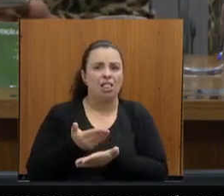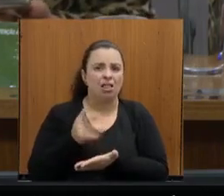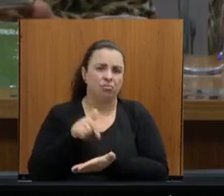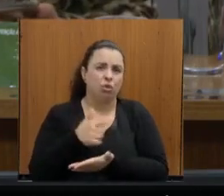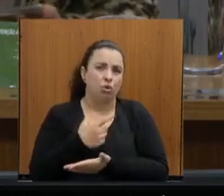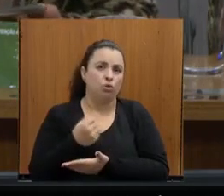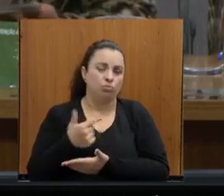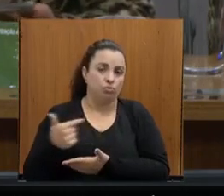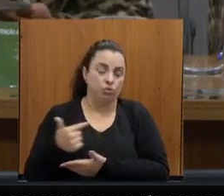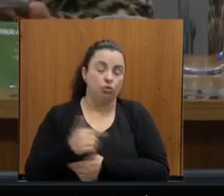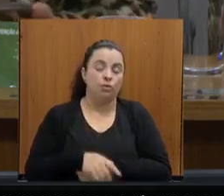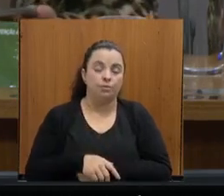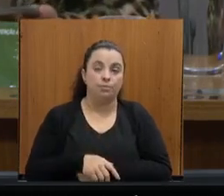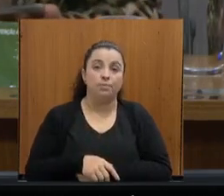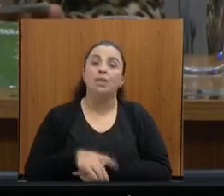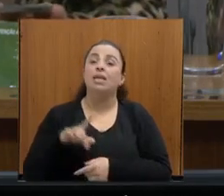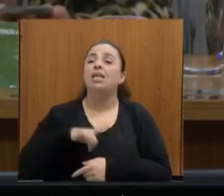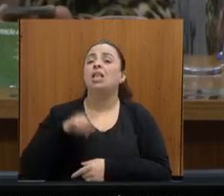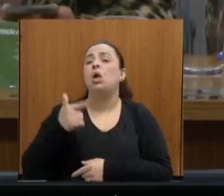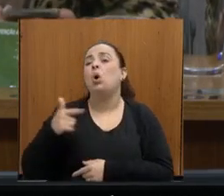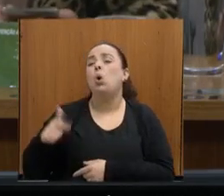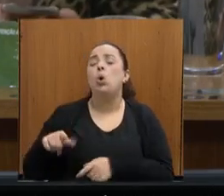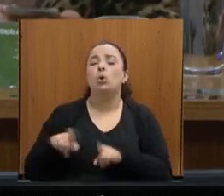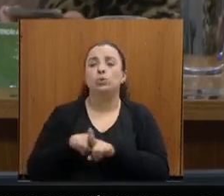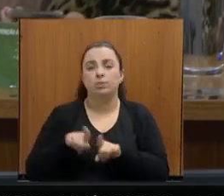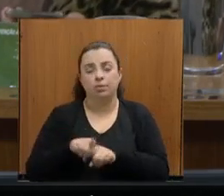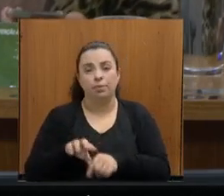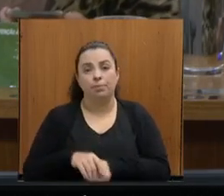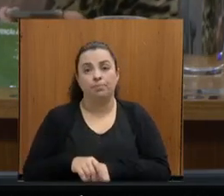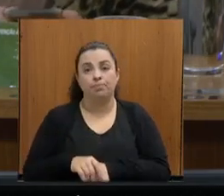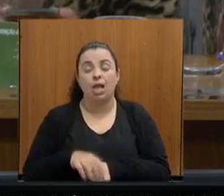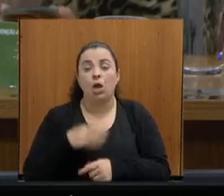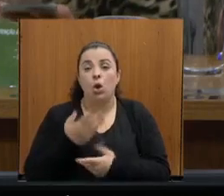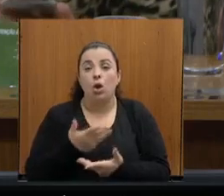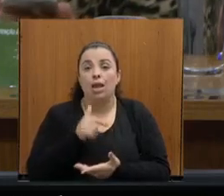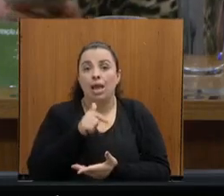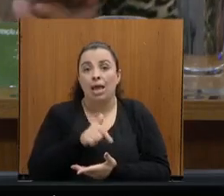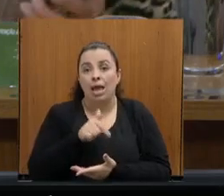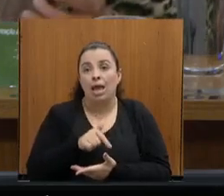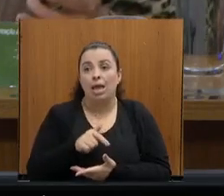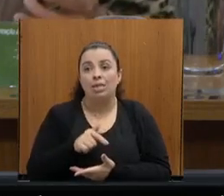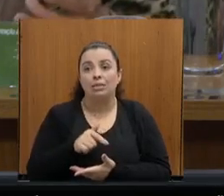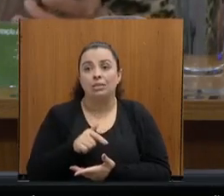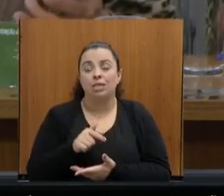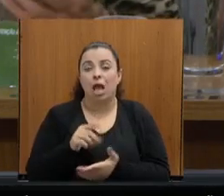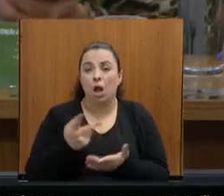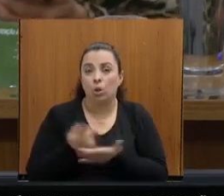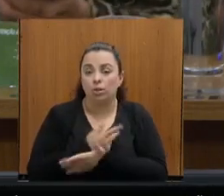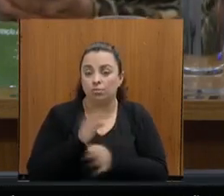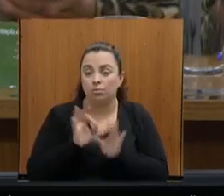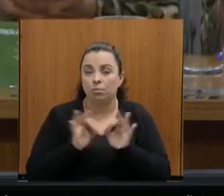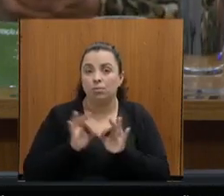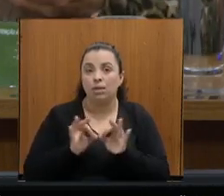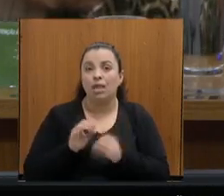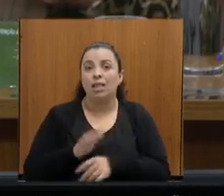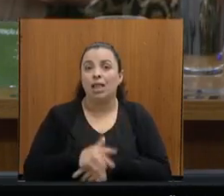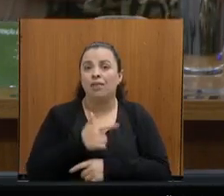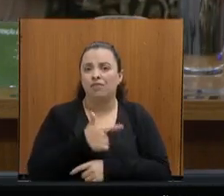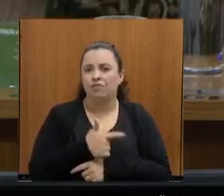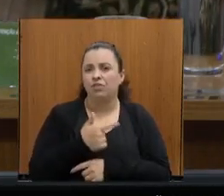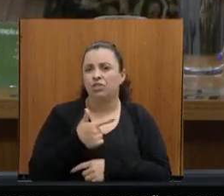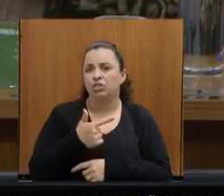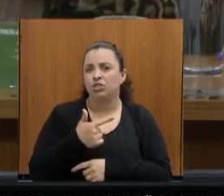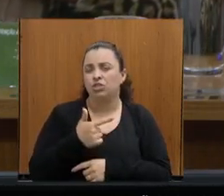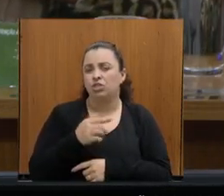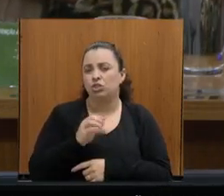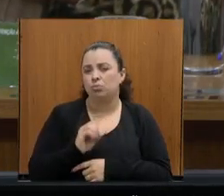temos outras chamadas também né o Ares opção tá em 20 vi vocês por cento bem aqui mesmo eu concordo com a senhora